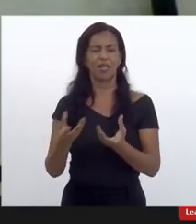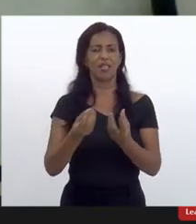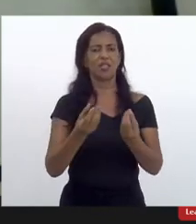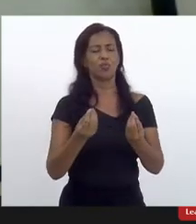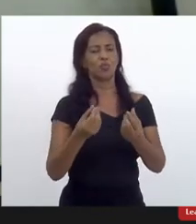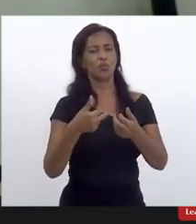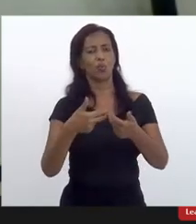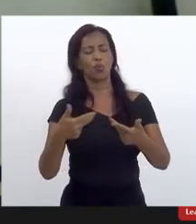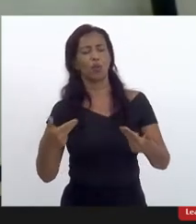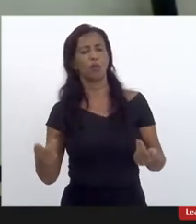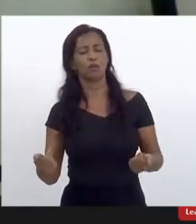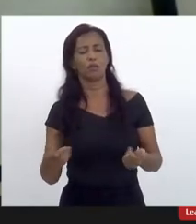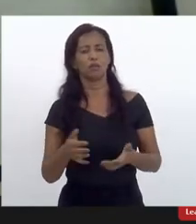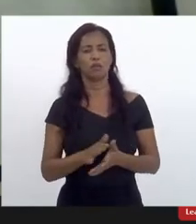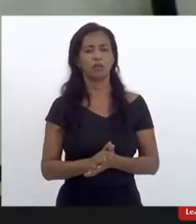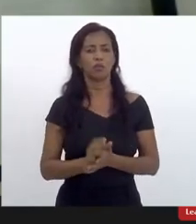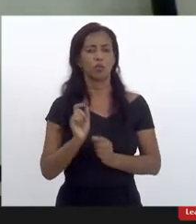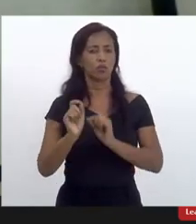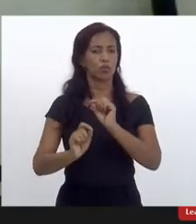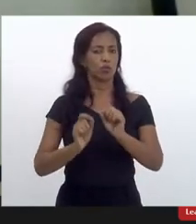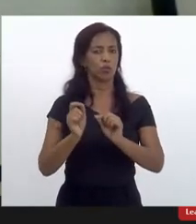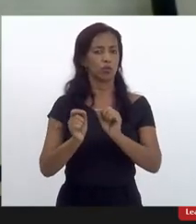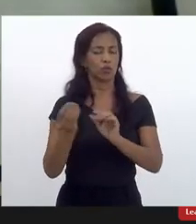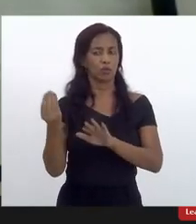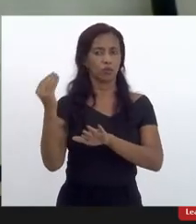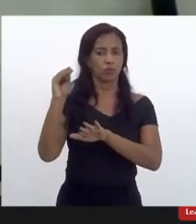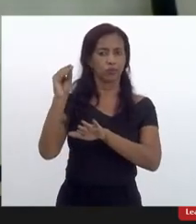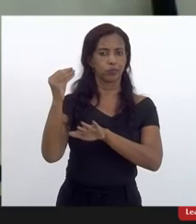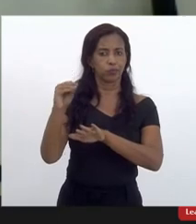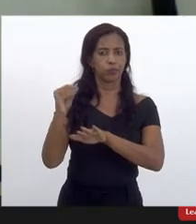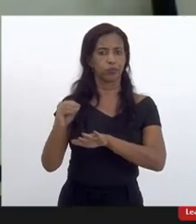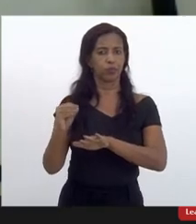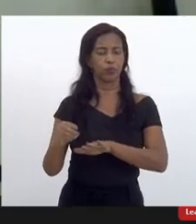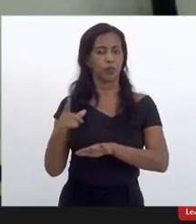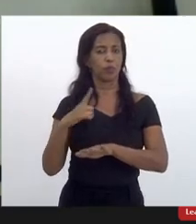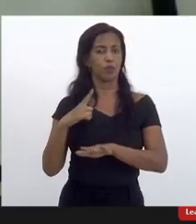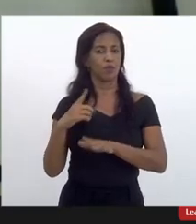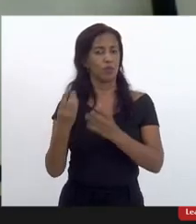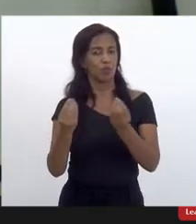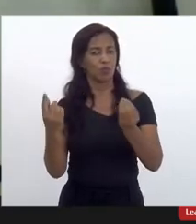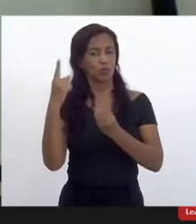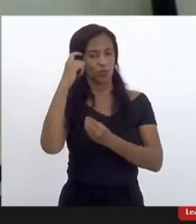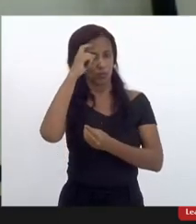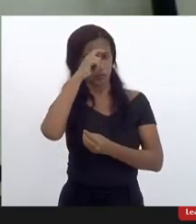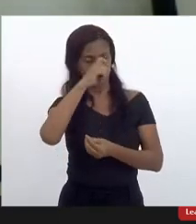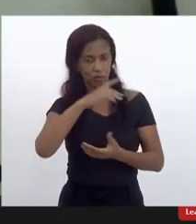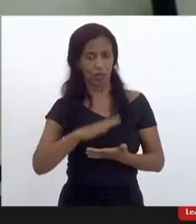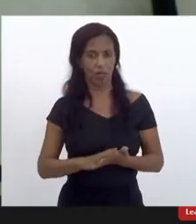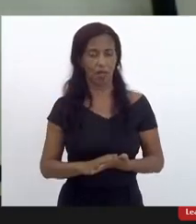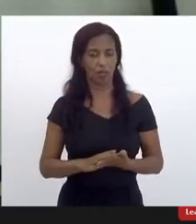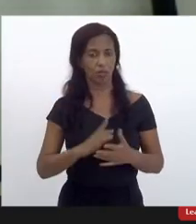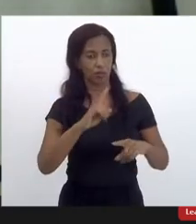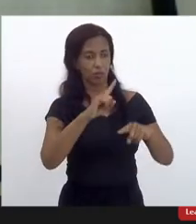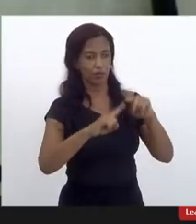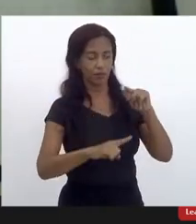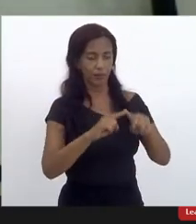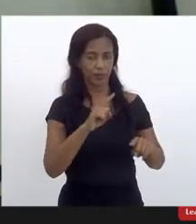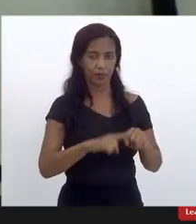perdeu muito da qualidade do que estava sendo posto, porque aí você tem uma série de dificuldades no